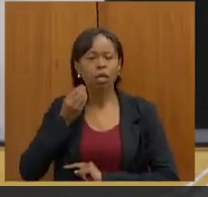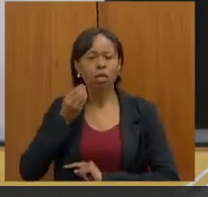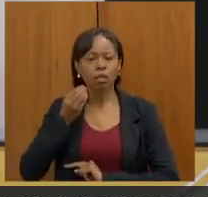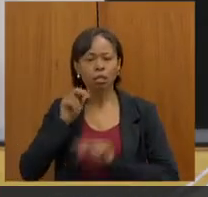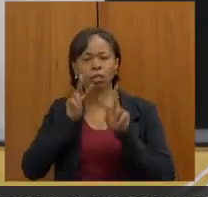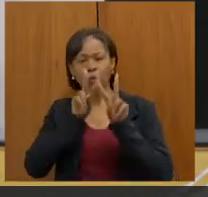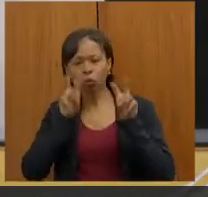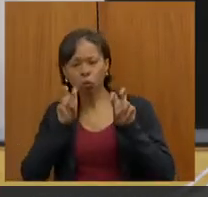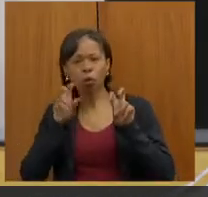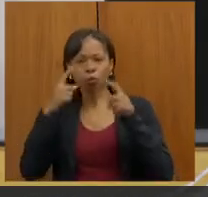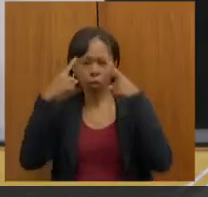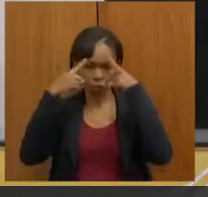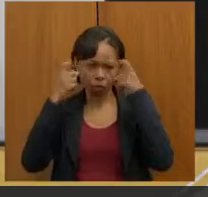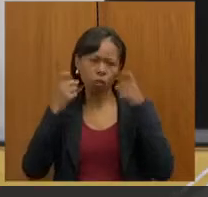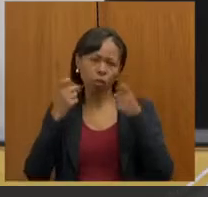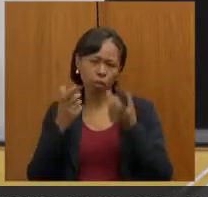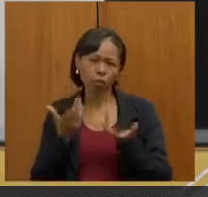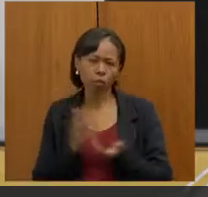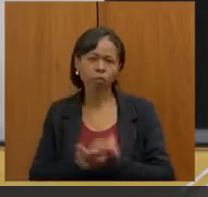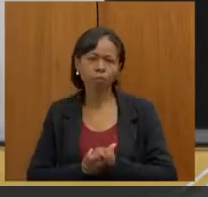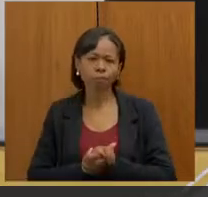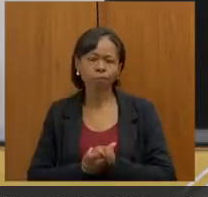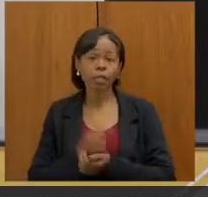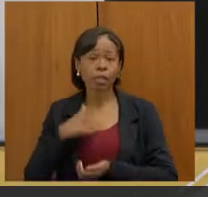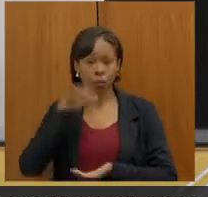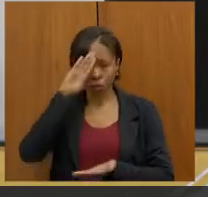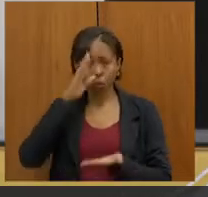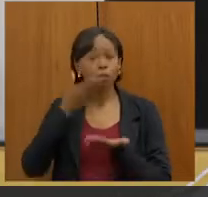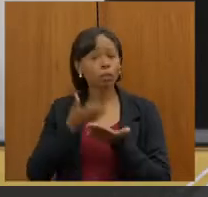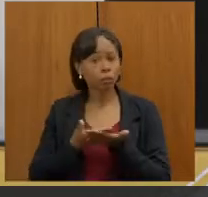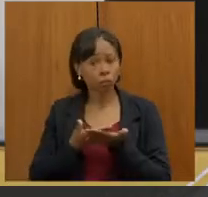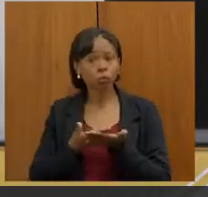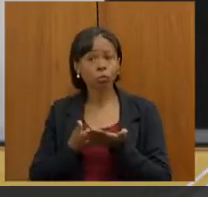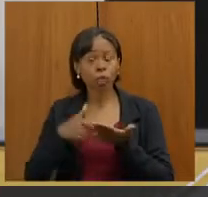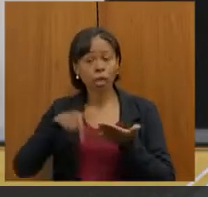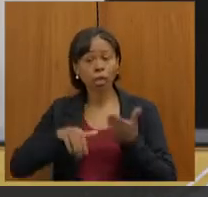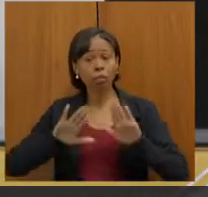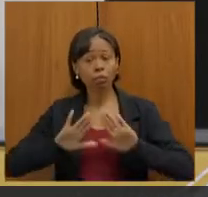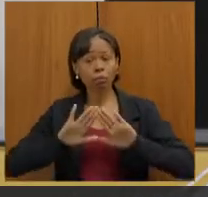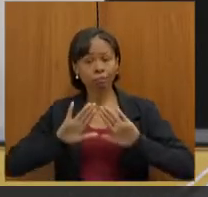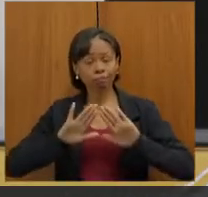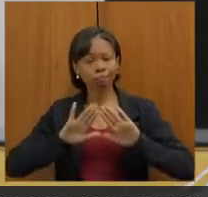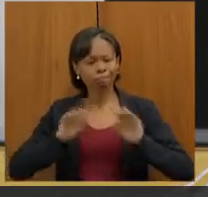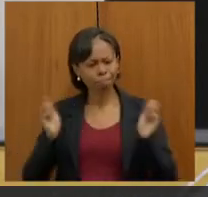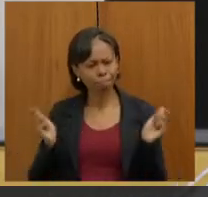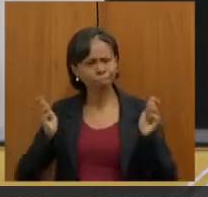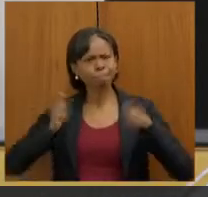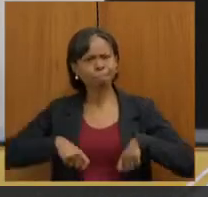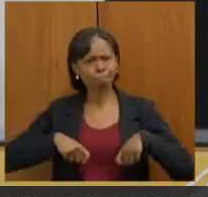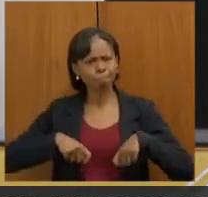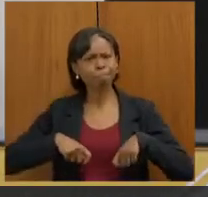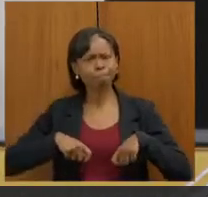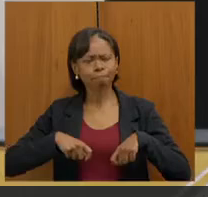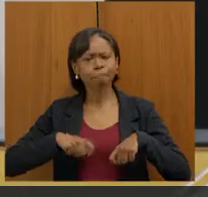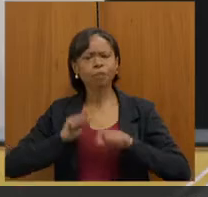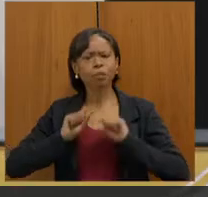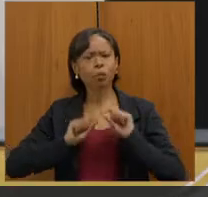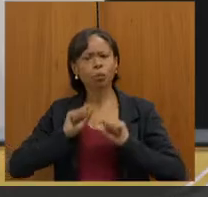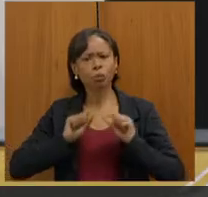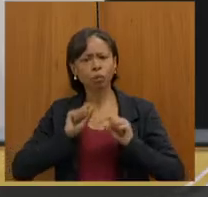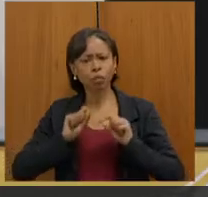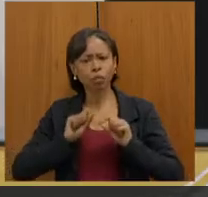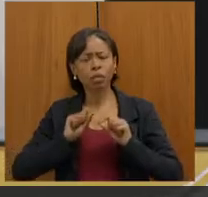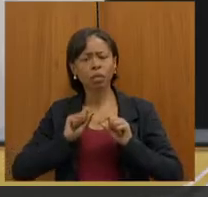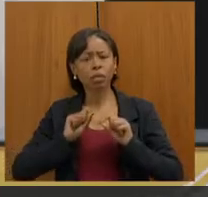realidade e eu acredito muito no potencial que assim vai Legislativa de Minas tem de ser um